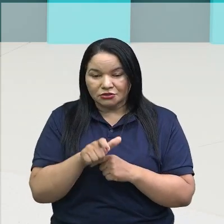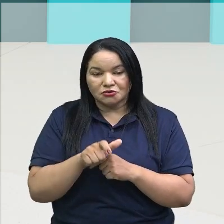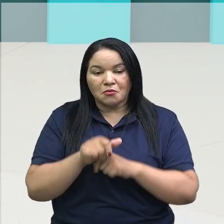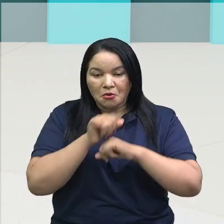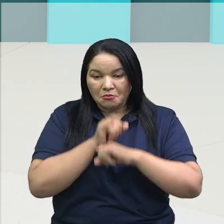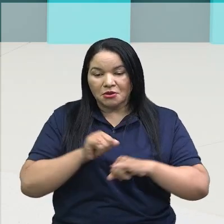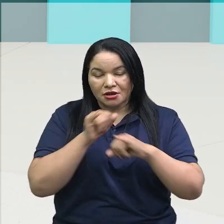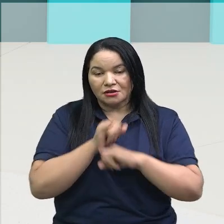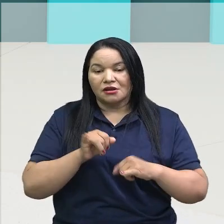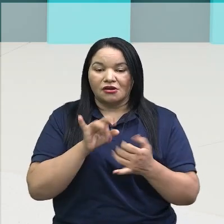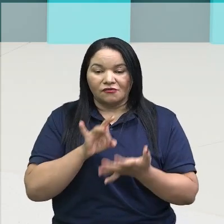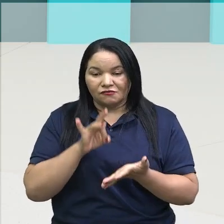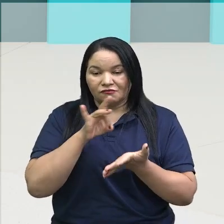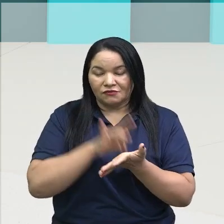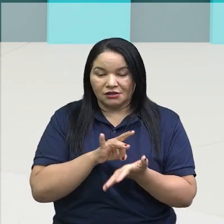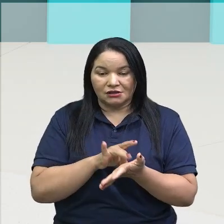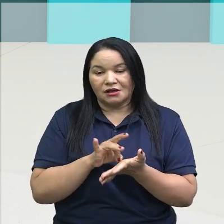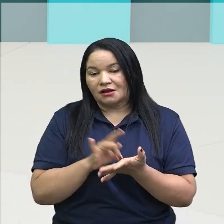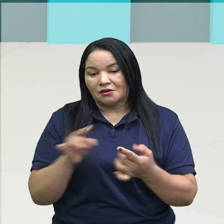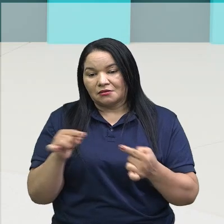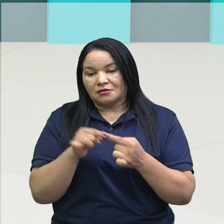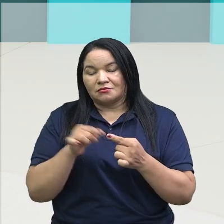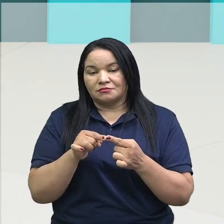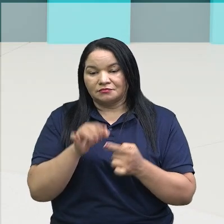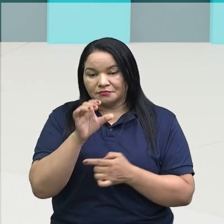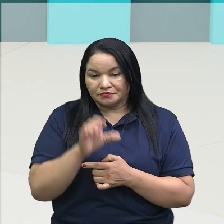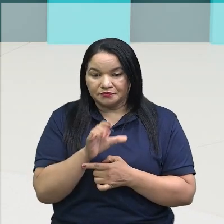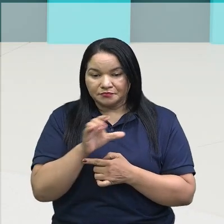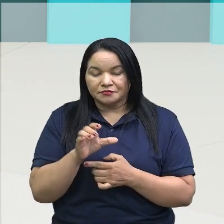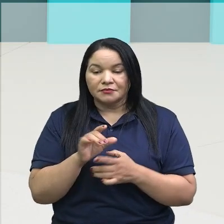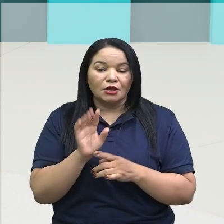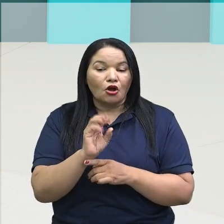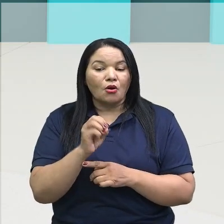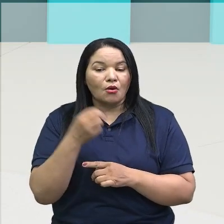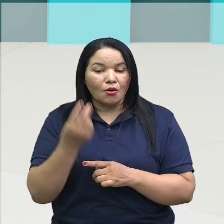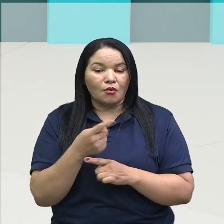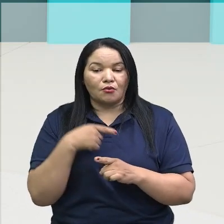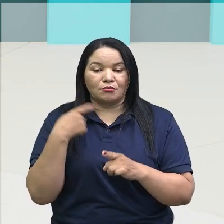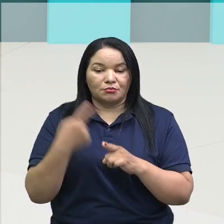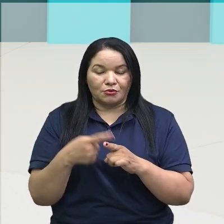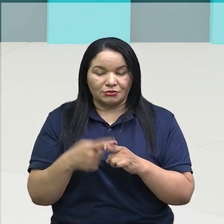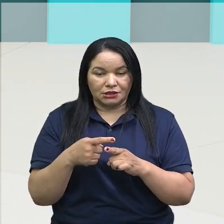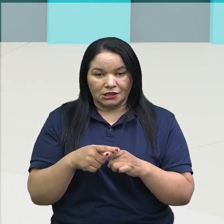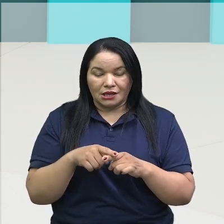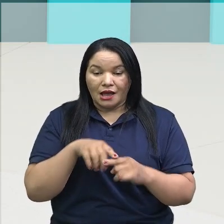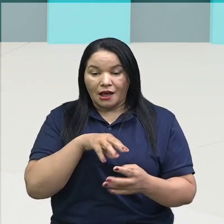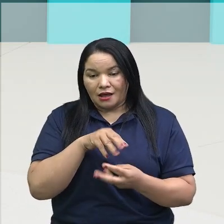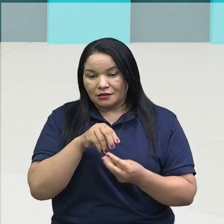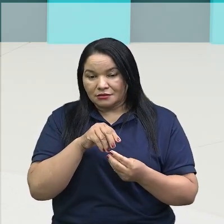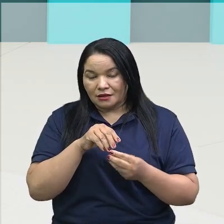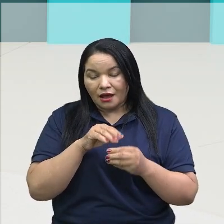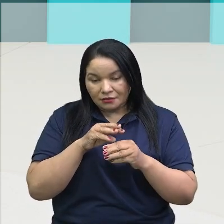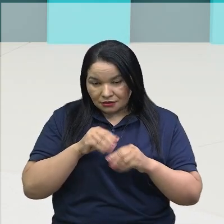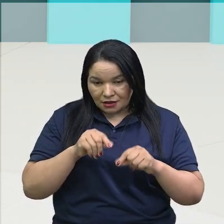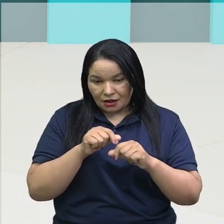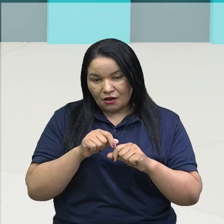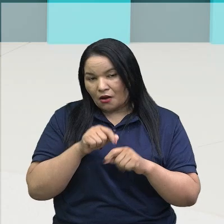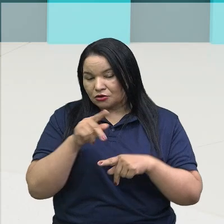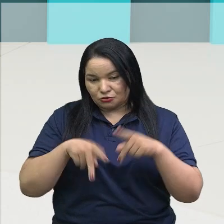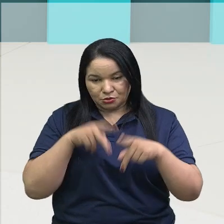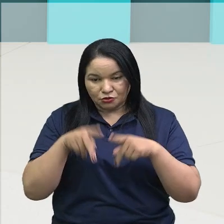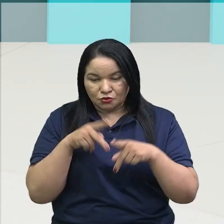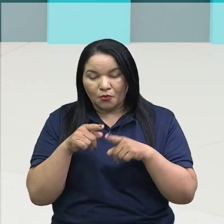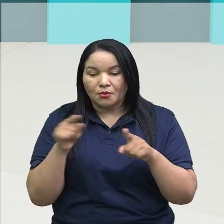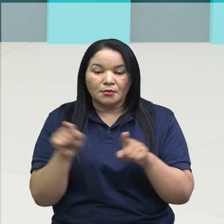a verdadeira doutrina, ou porque a terra se